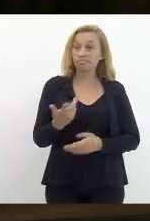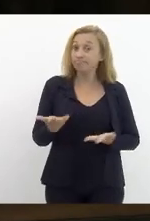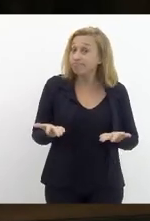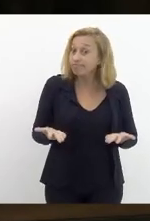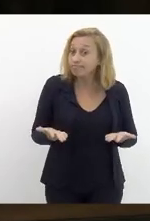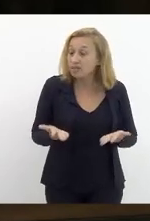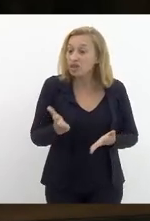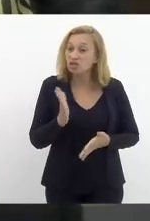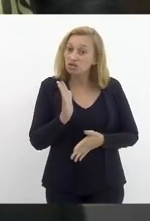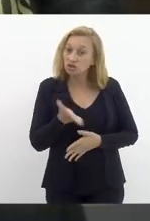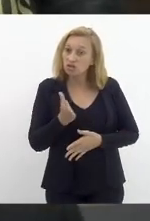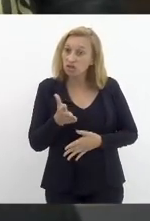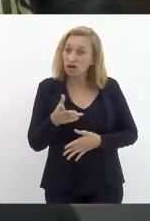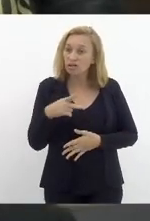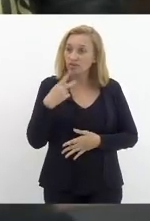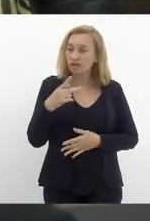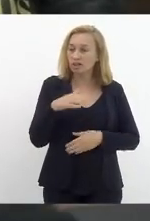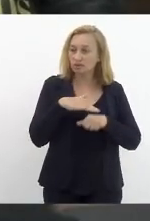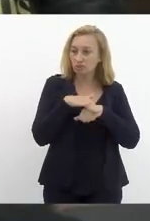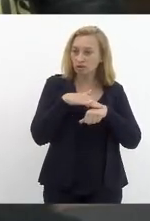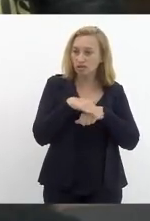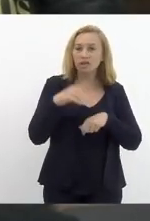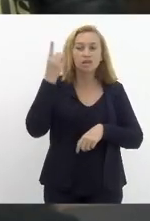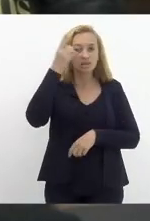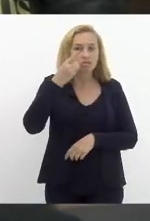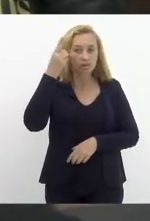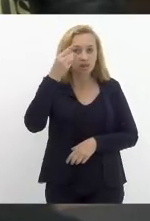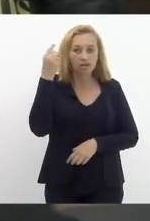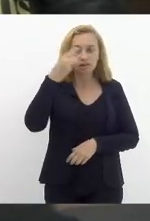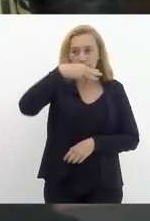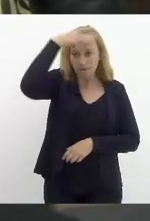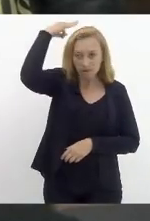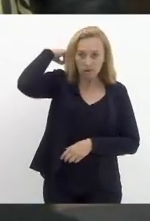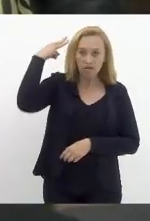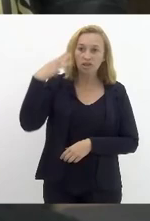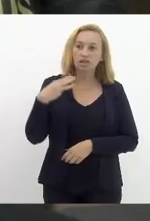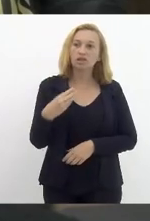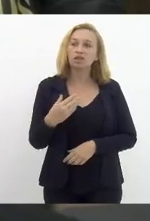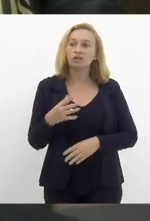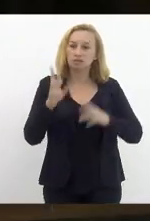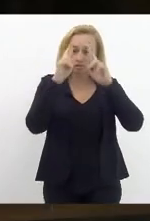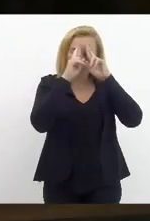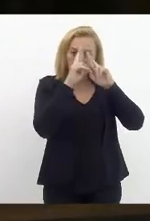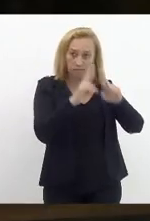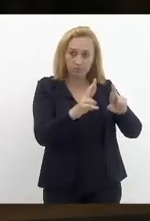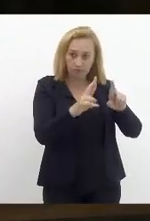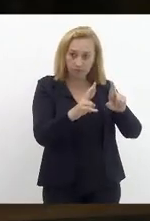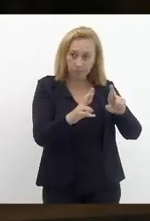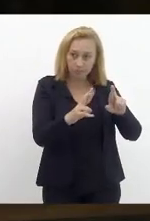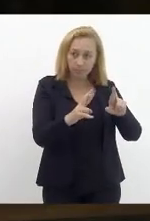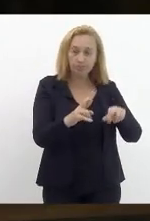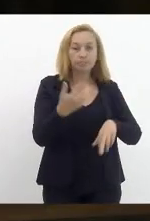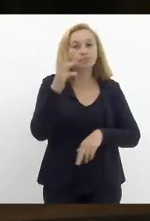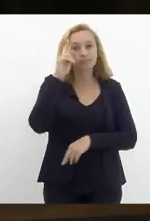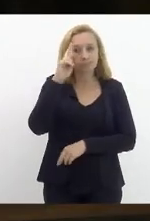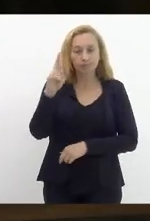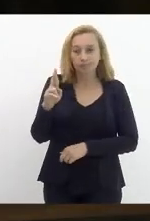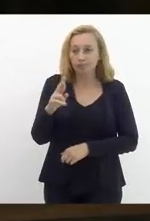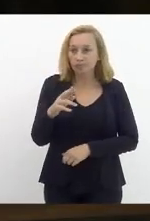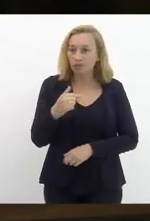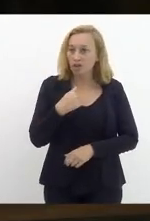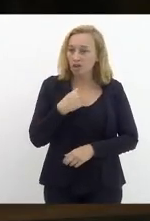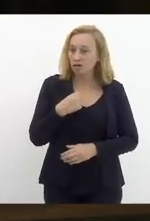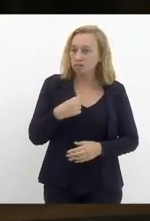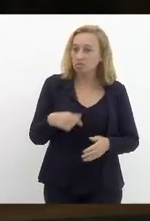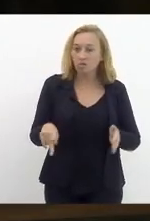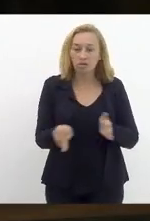já objetivando a nossa conversa, deputado Márcio Pacheco, eu tenho um profundo respeito por Vossa Excelência. Eu não sou da base